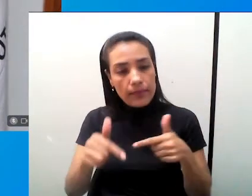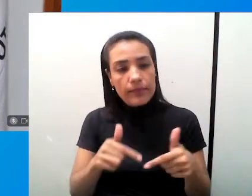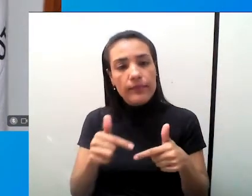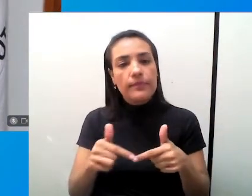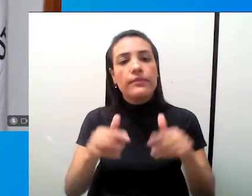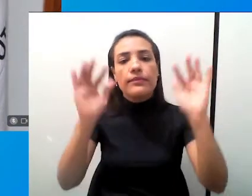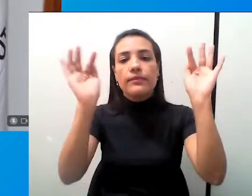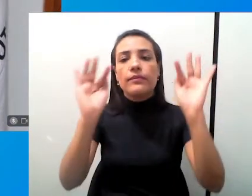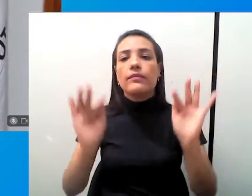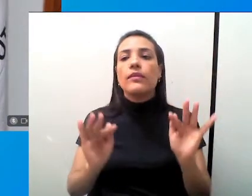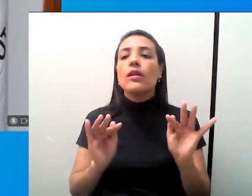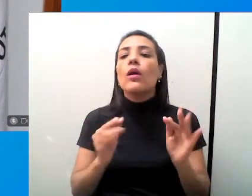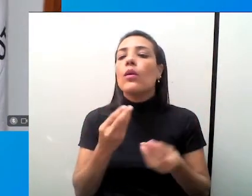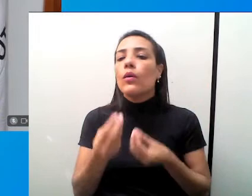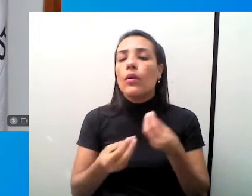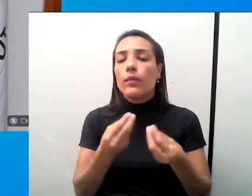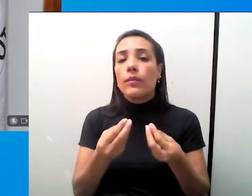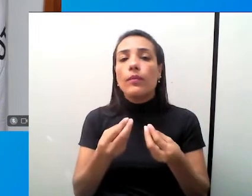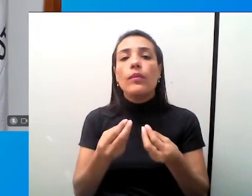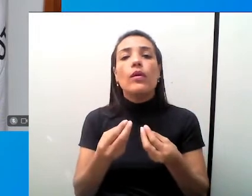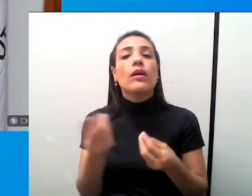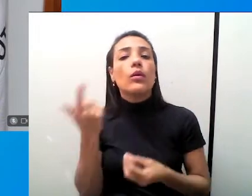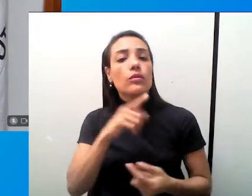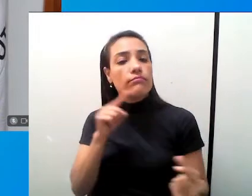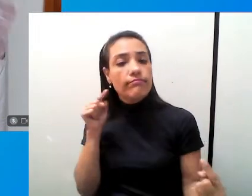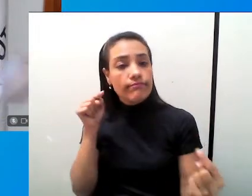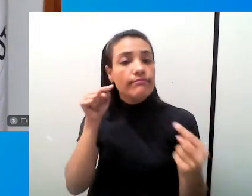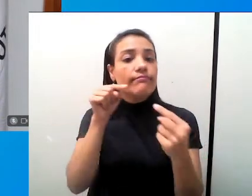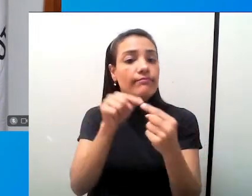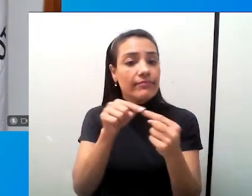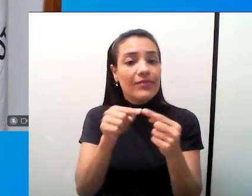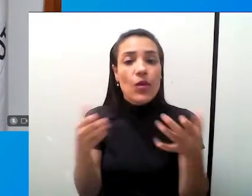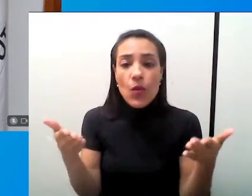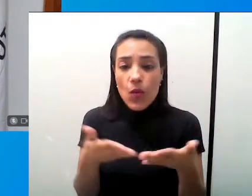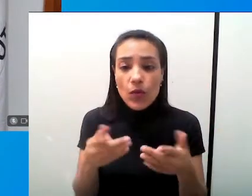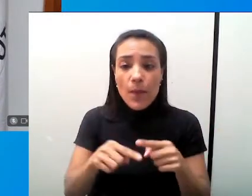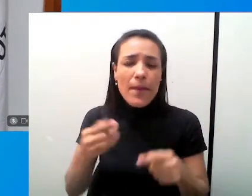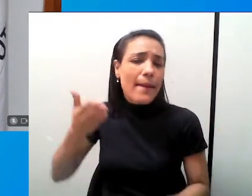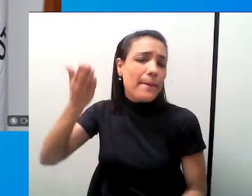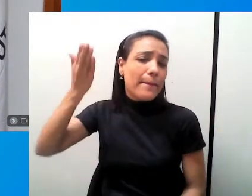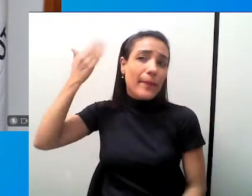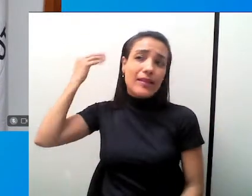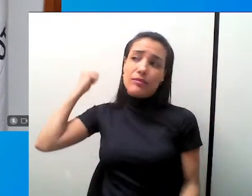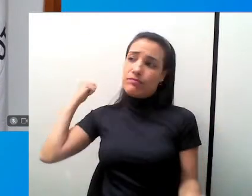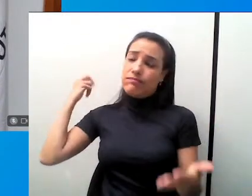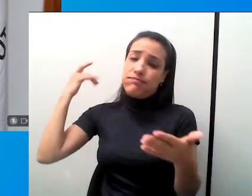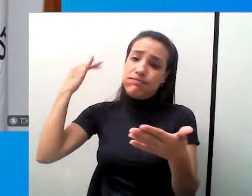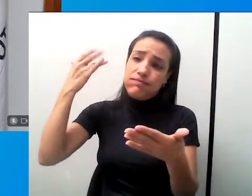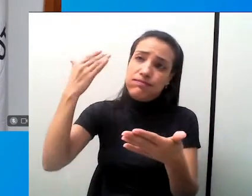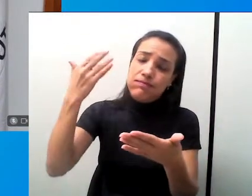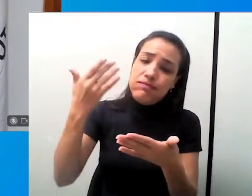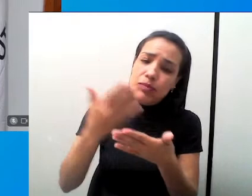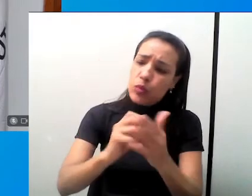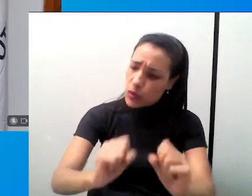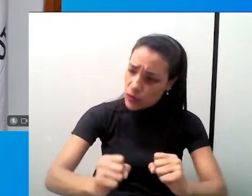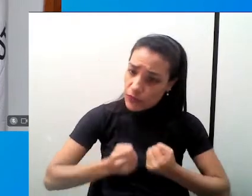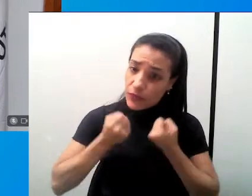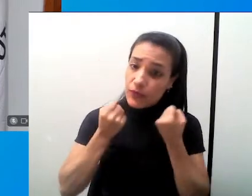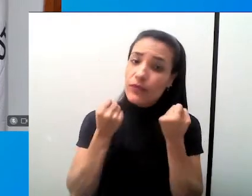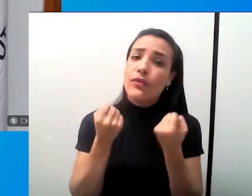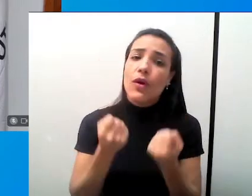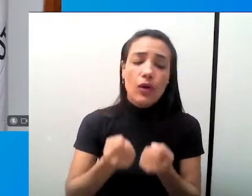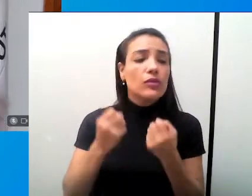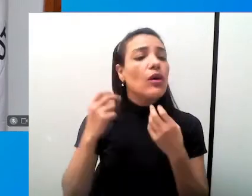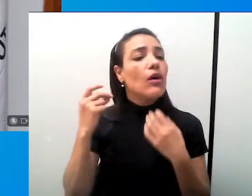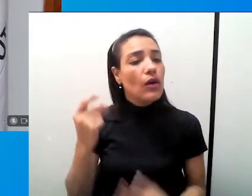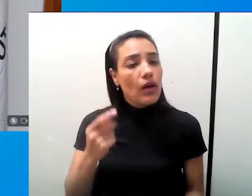a gente percorreu até chegar até aqui, né? Não foi do dia para a noite, né? Não foi, quer dizer, eu entrei no